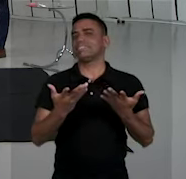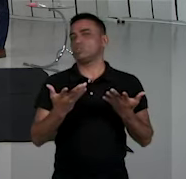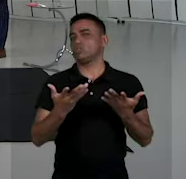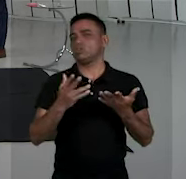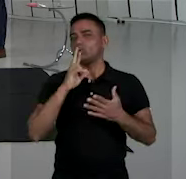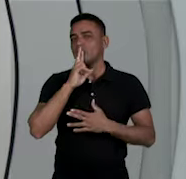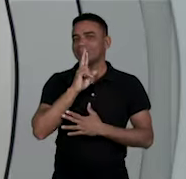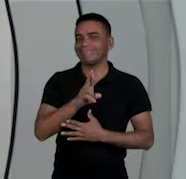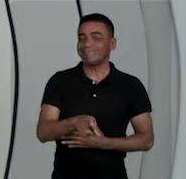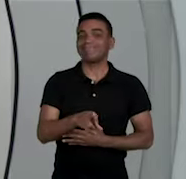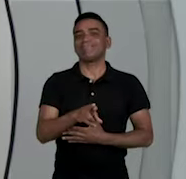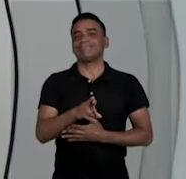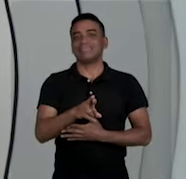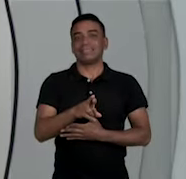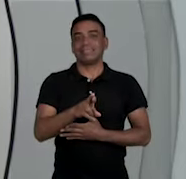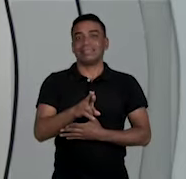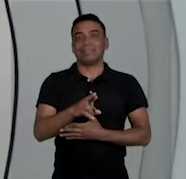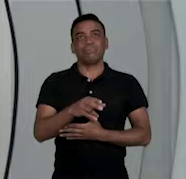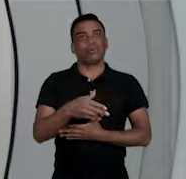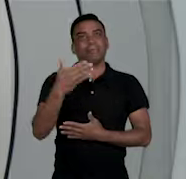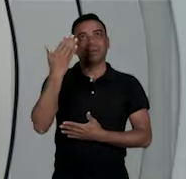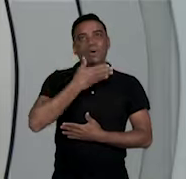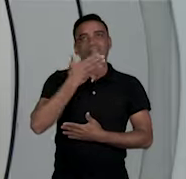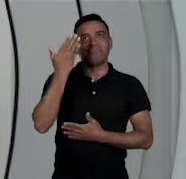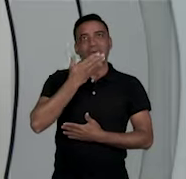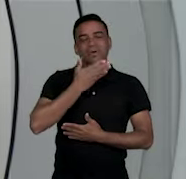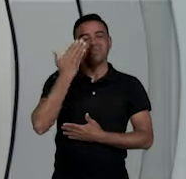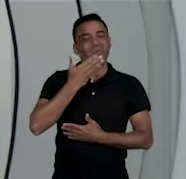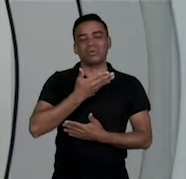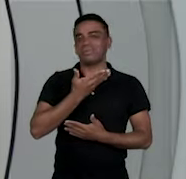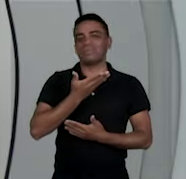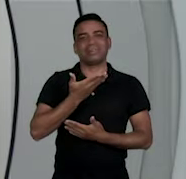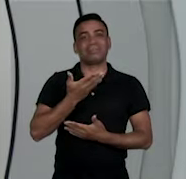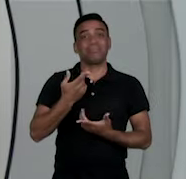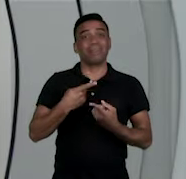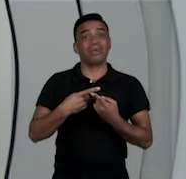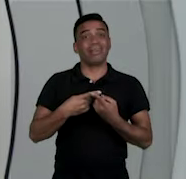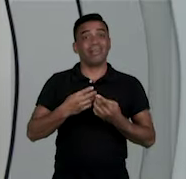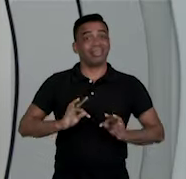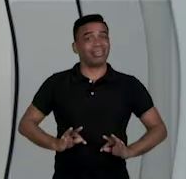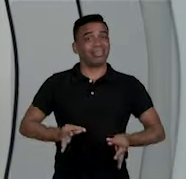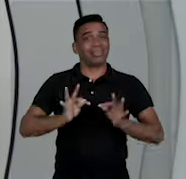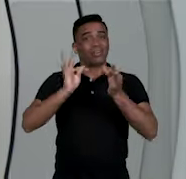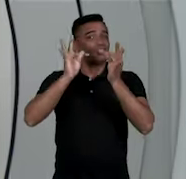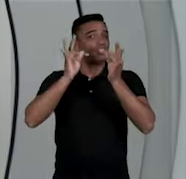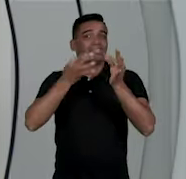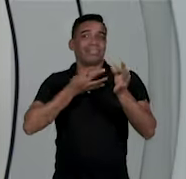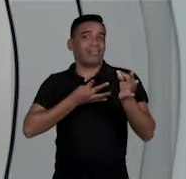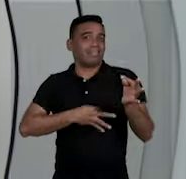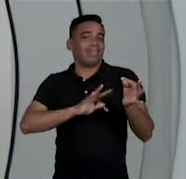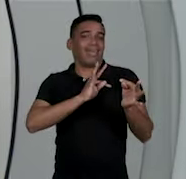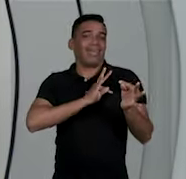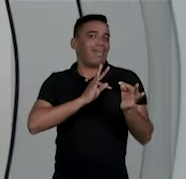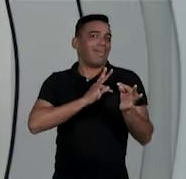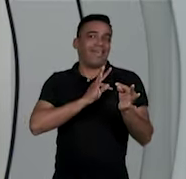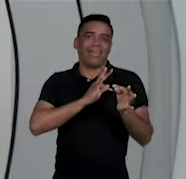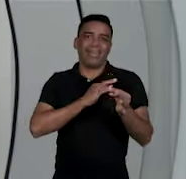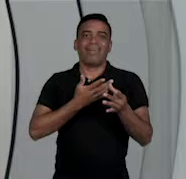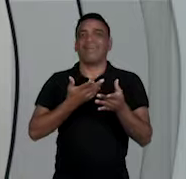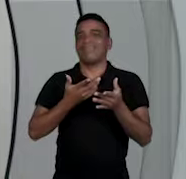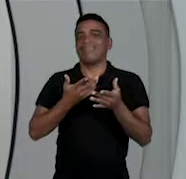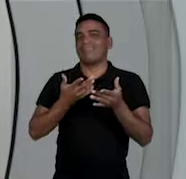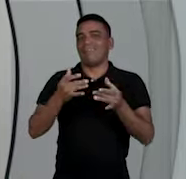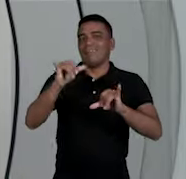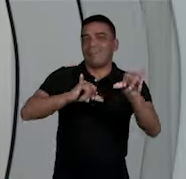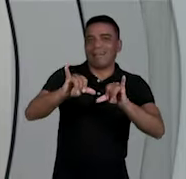que isso tem sido colocado à prova cada vez mais diante das técnicas que têm surgido de fertilização, de reprodução humana, né?